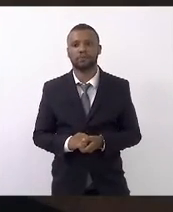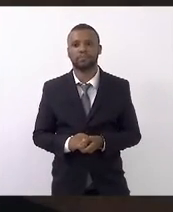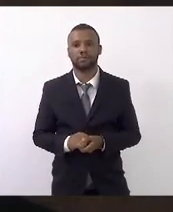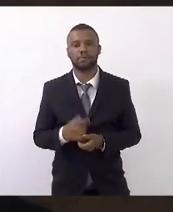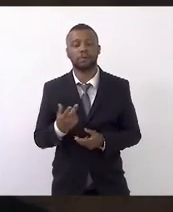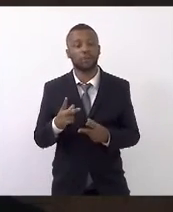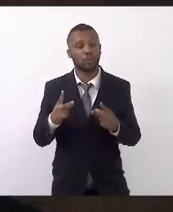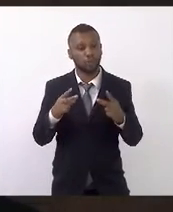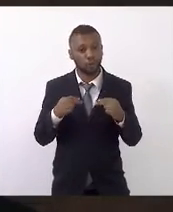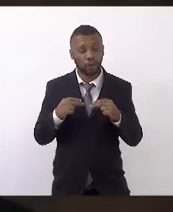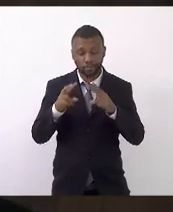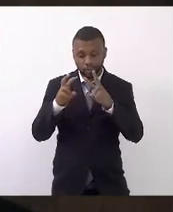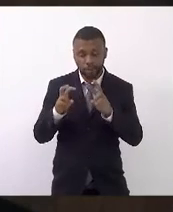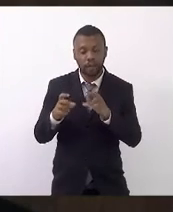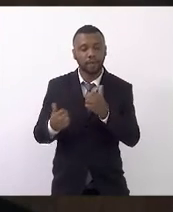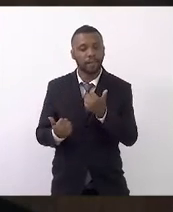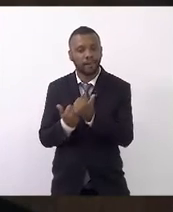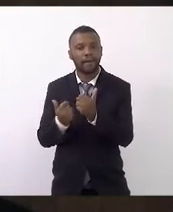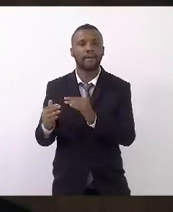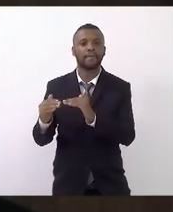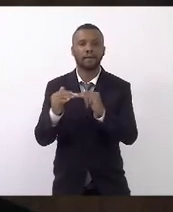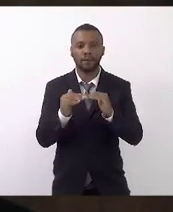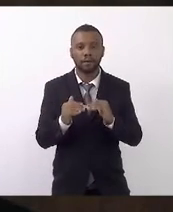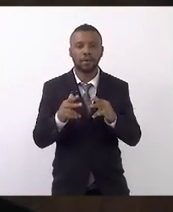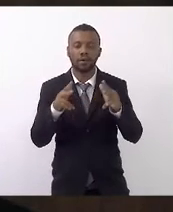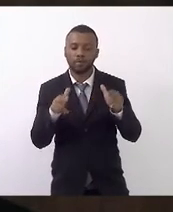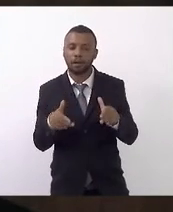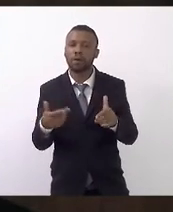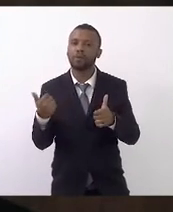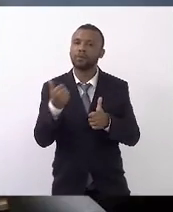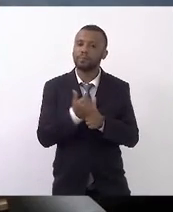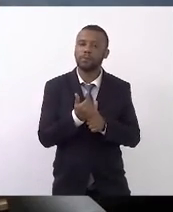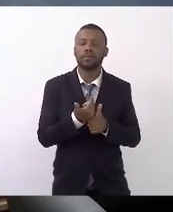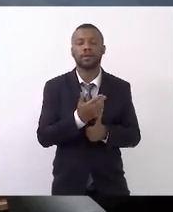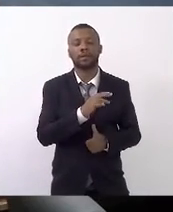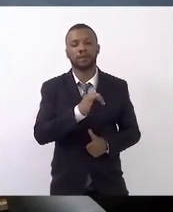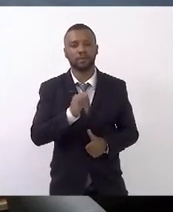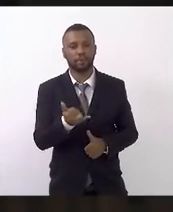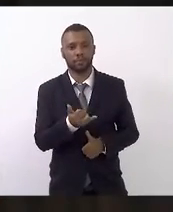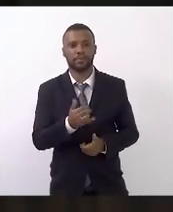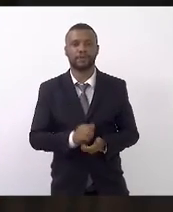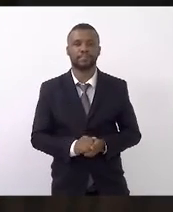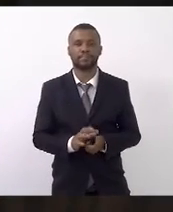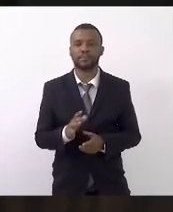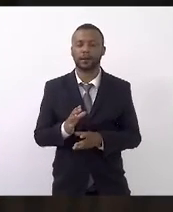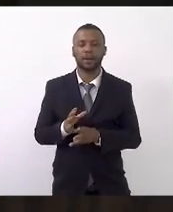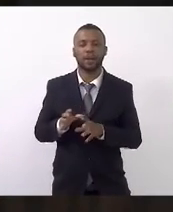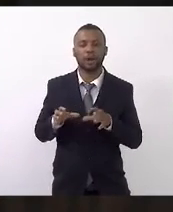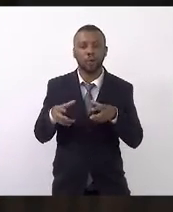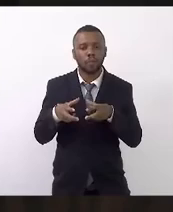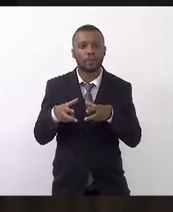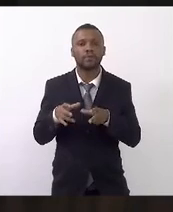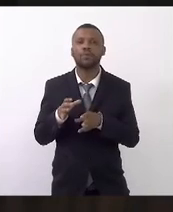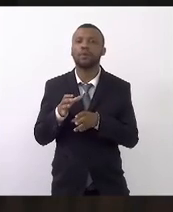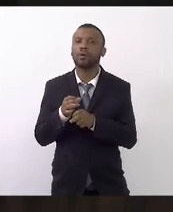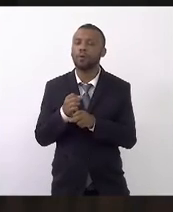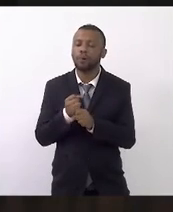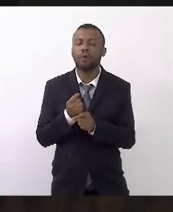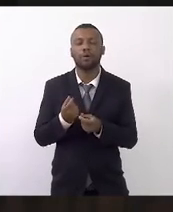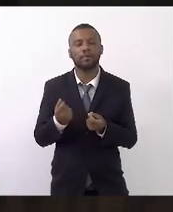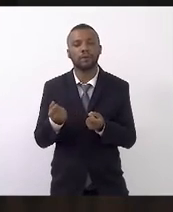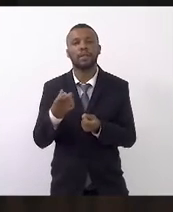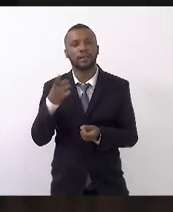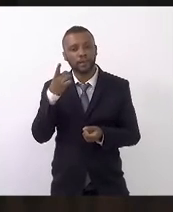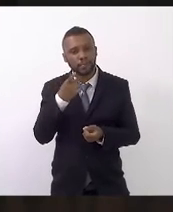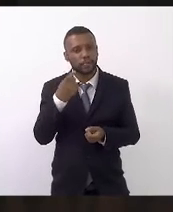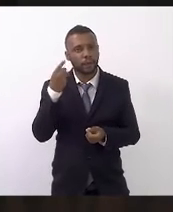No mérito, favorável, acompanhando o substitutivo da CCJ. Pela Comissão de Orçamento, deputado Márcio